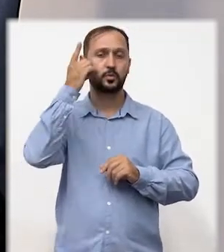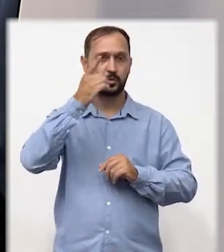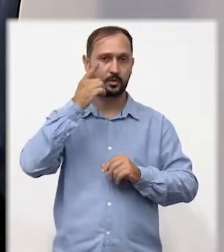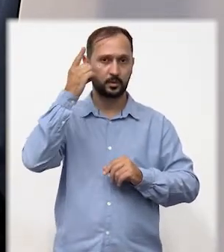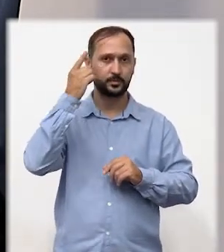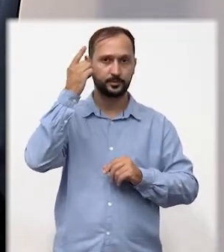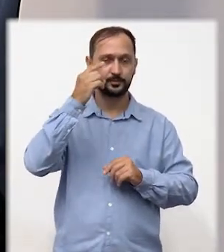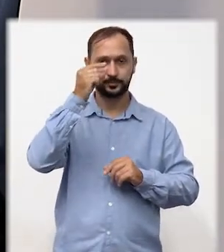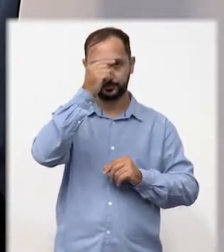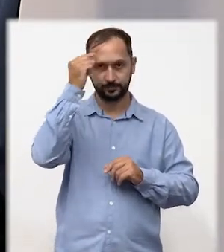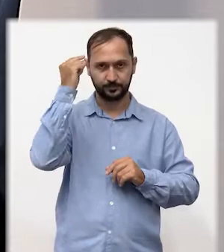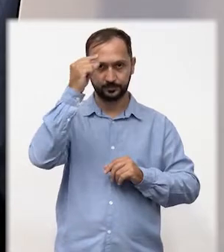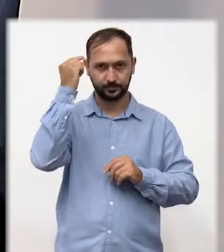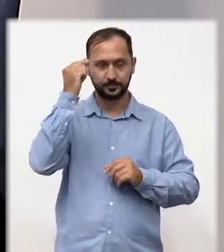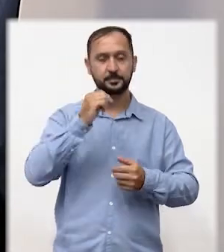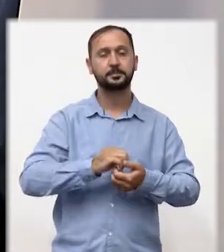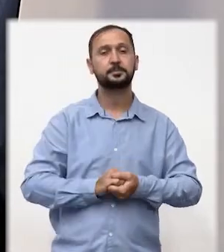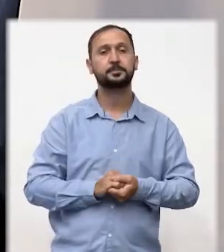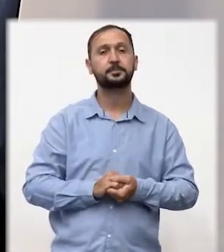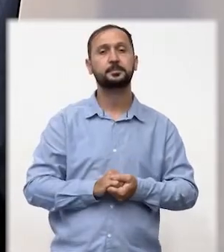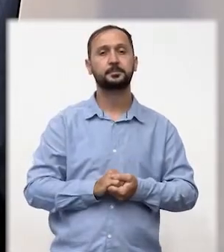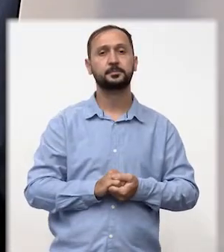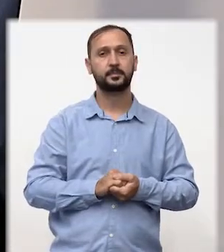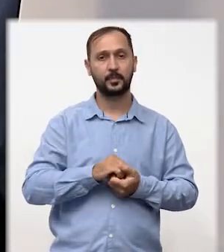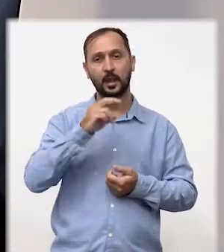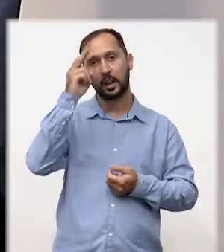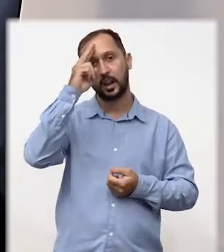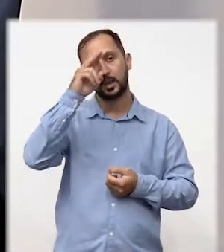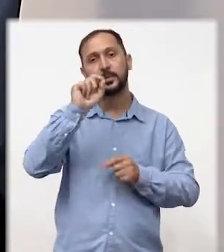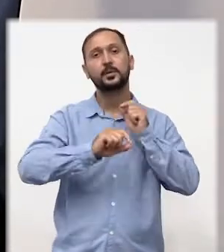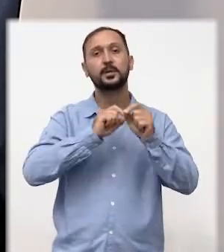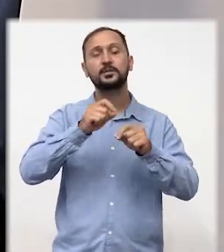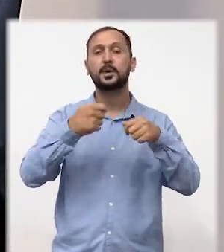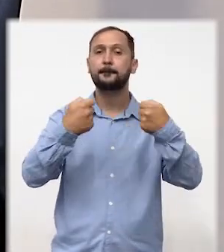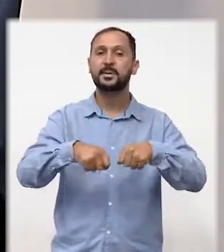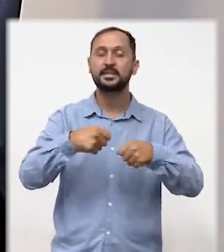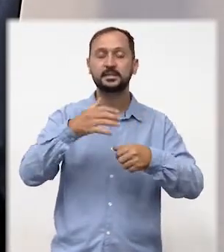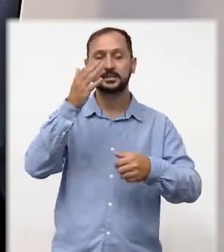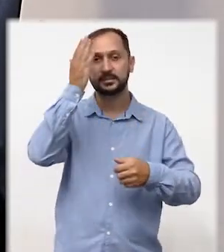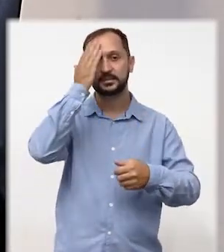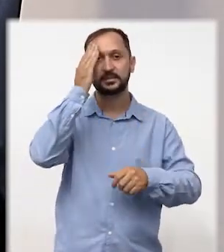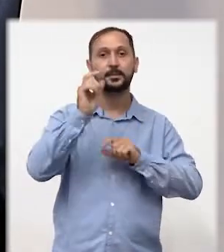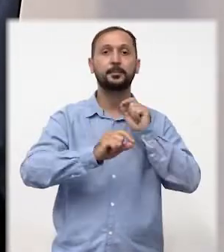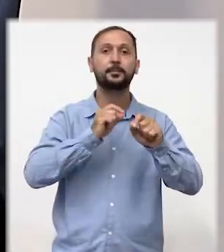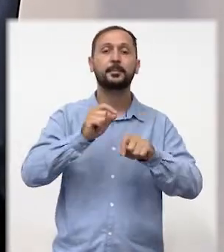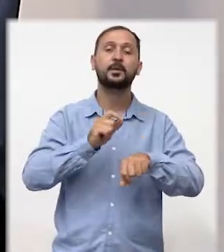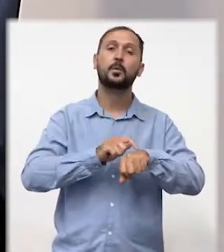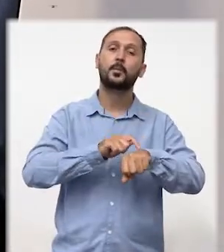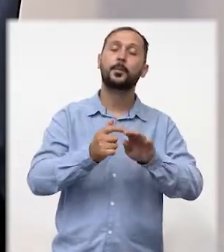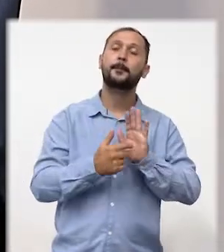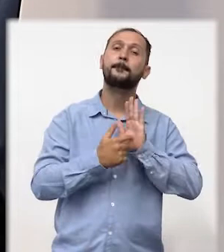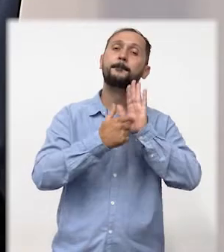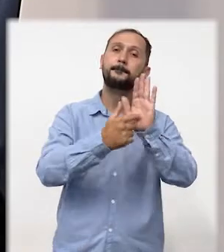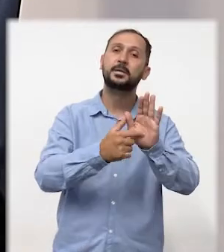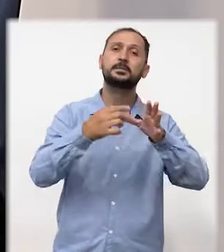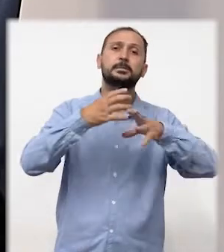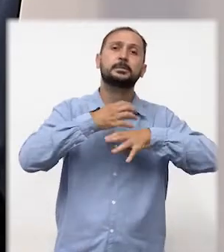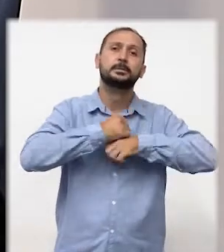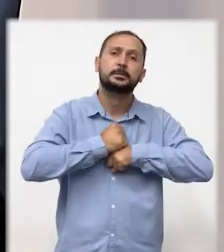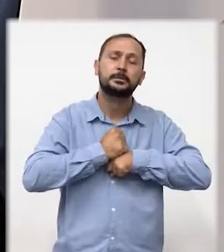deputado estadual Herculano Borges, do Solidariedade. Lembrando que devemos ficar atentos aos sinais de